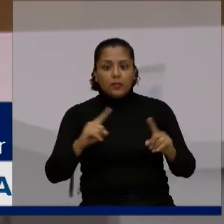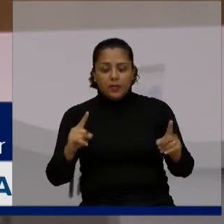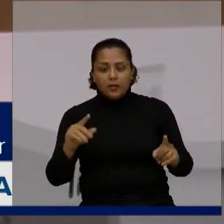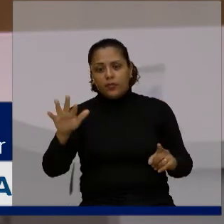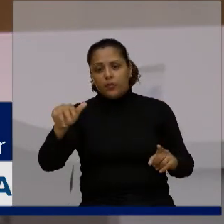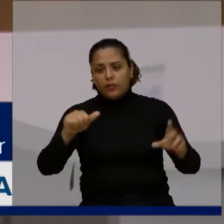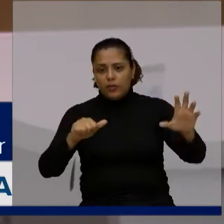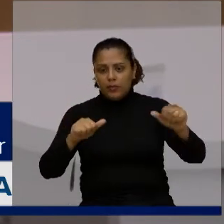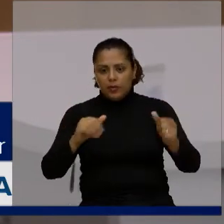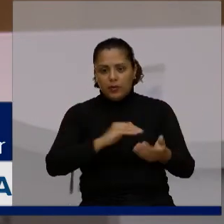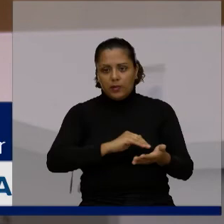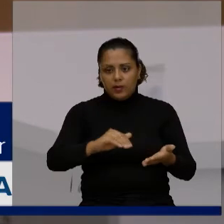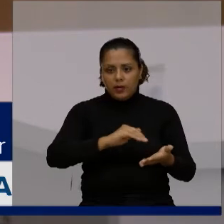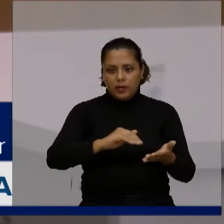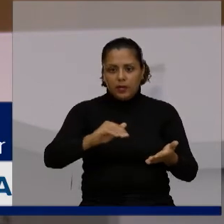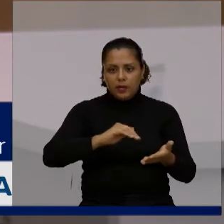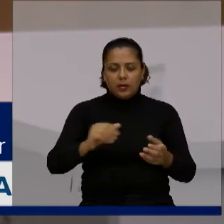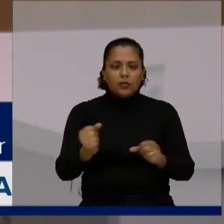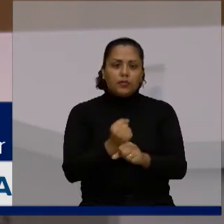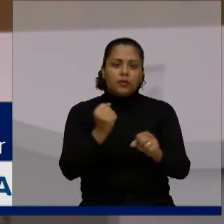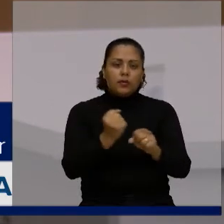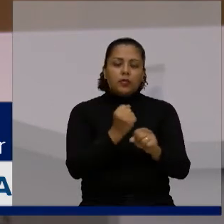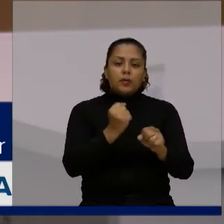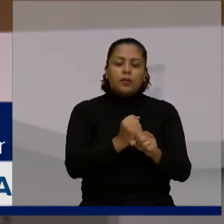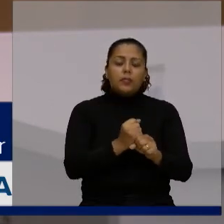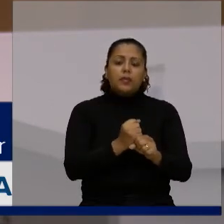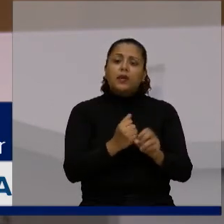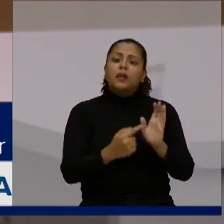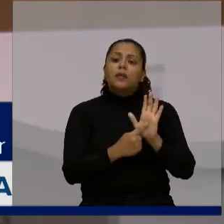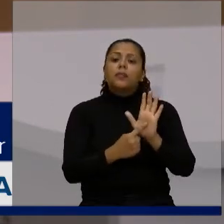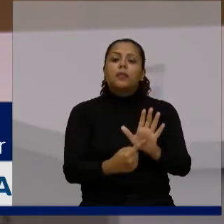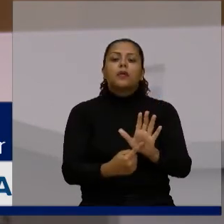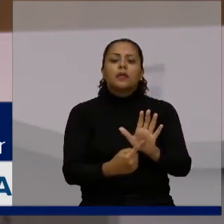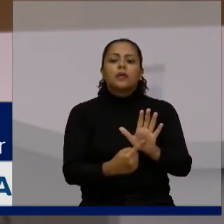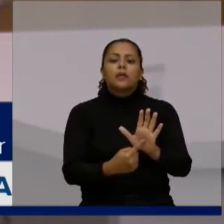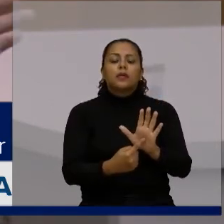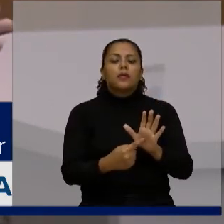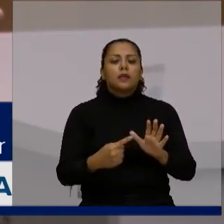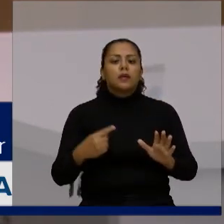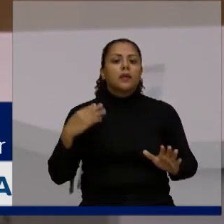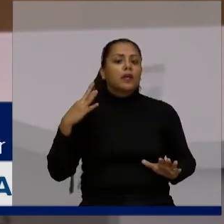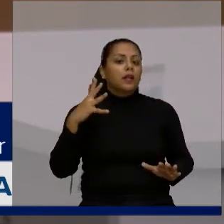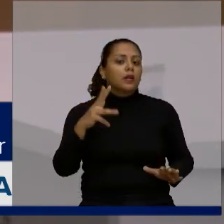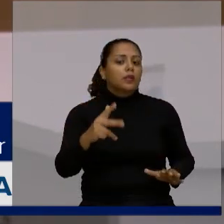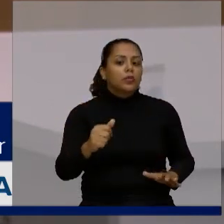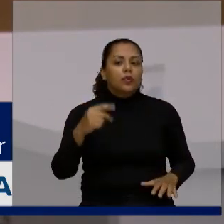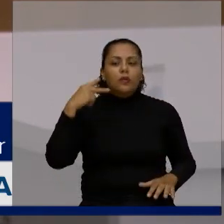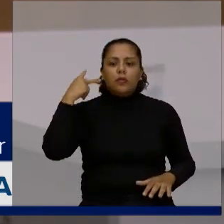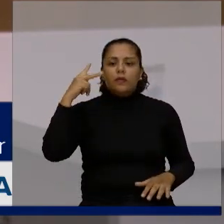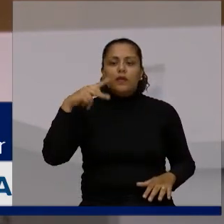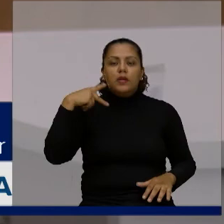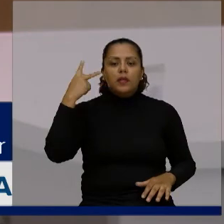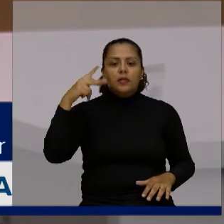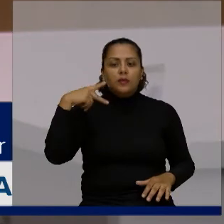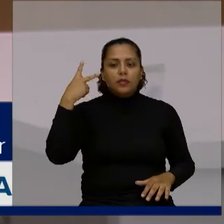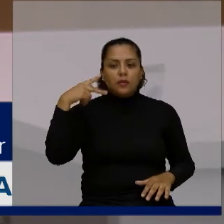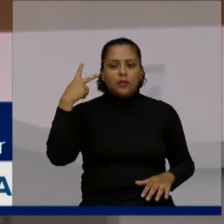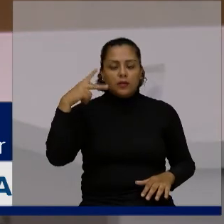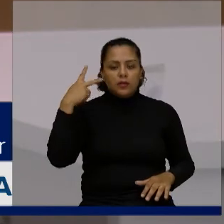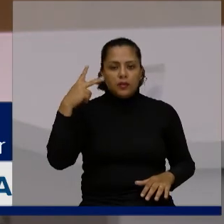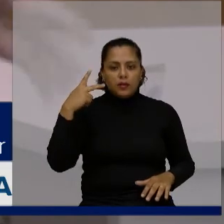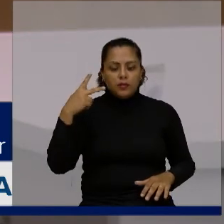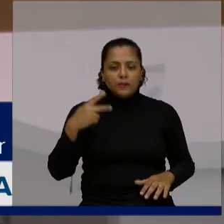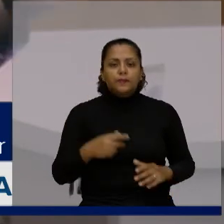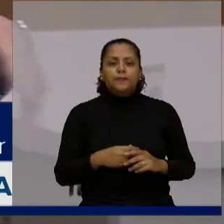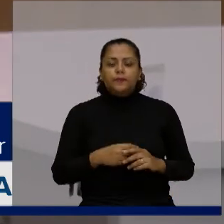obras, infelizmente a base irá rejeitar, para que ele prestasse esclarecimentos a todos os vereadores que são da base também,